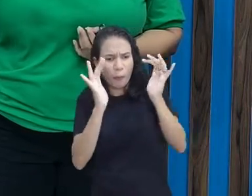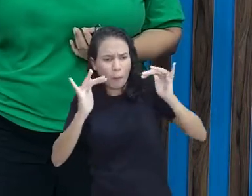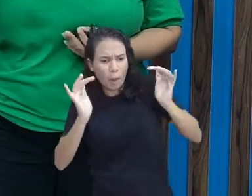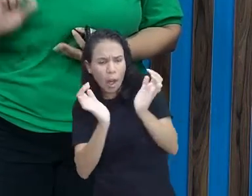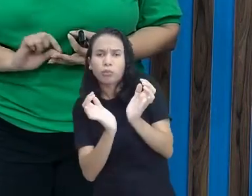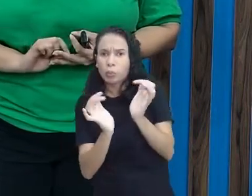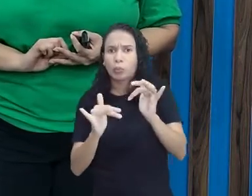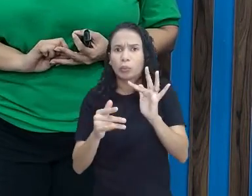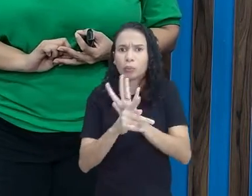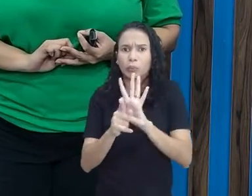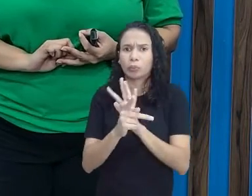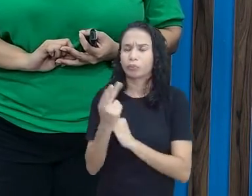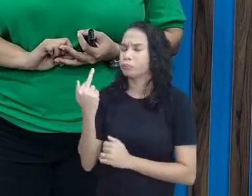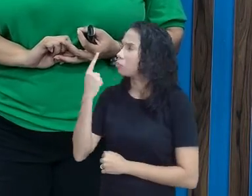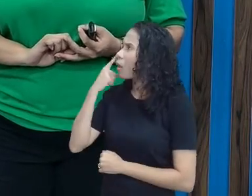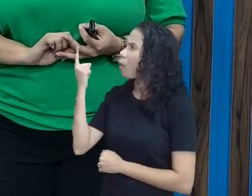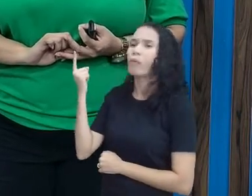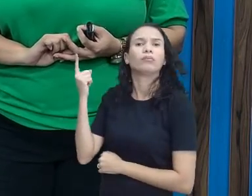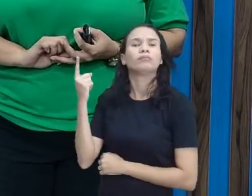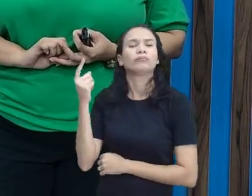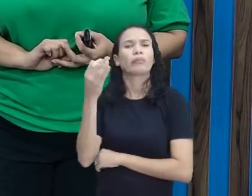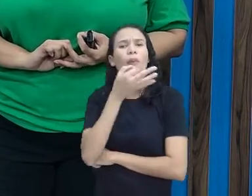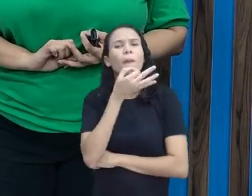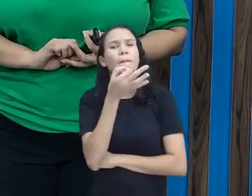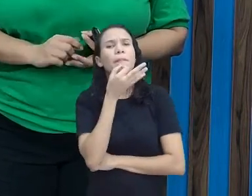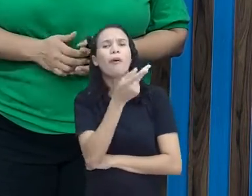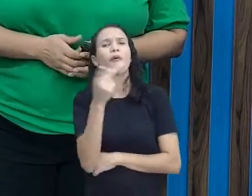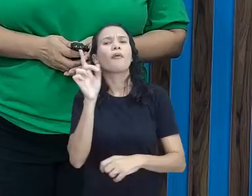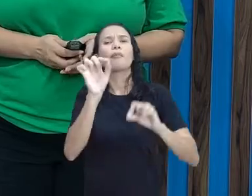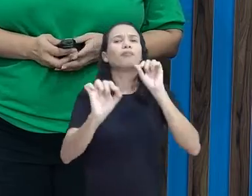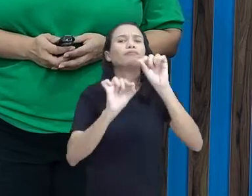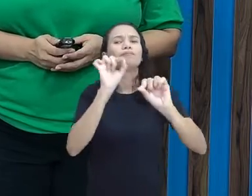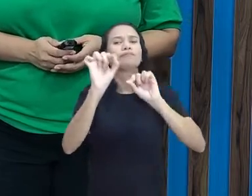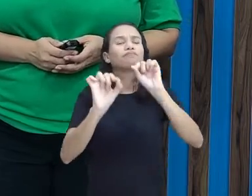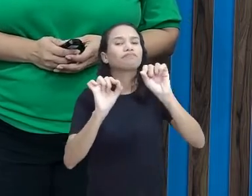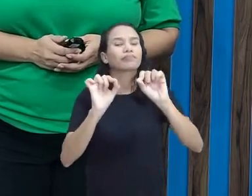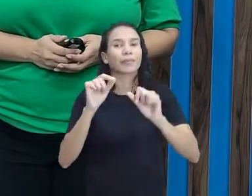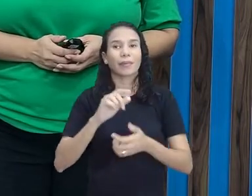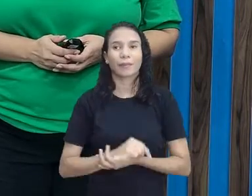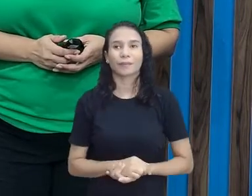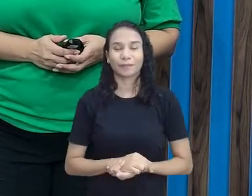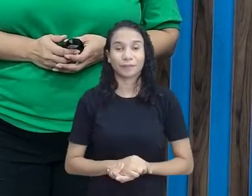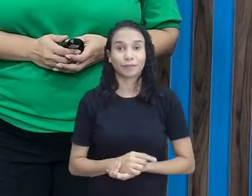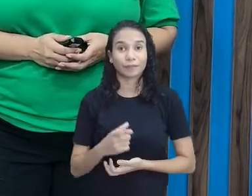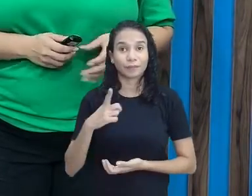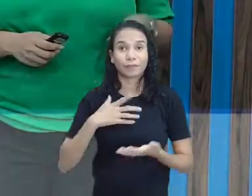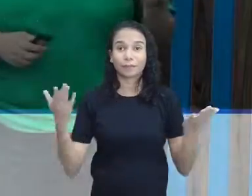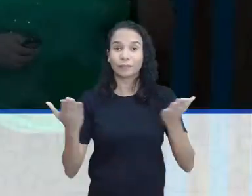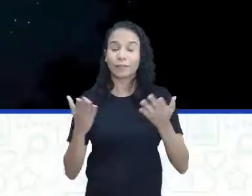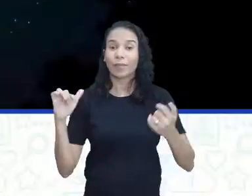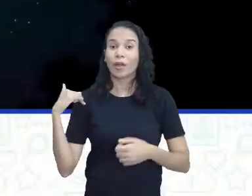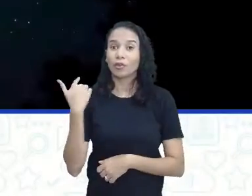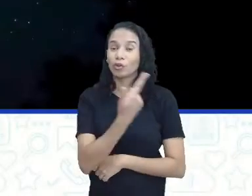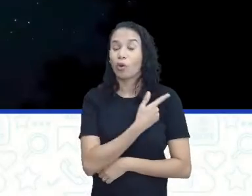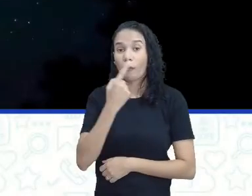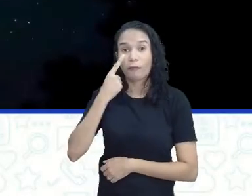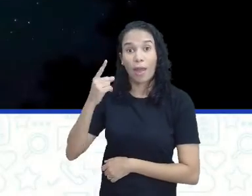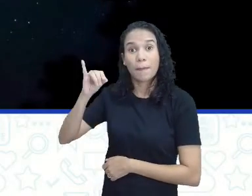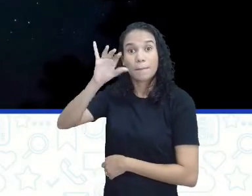5 pontinhas? O que é que vocês acham, hein? Gente, olha só. Agora a gente está vendo uma